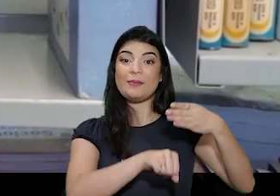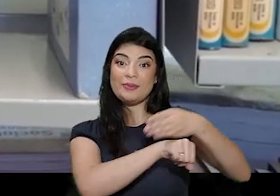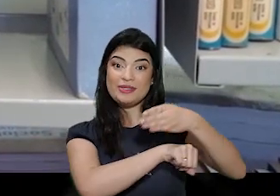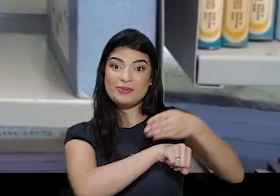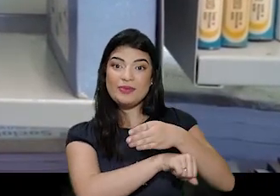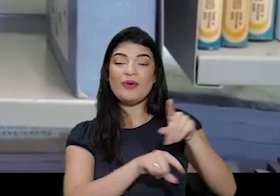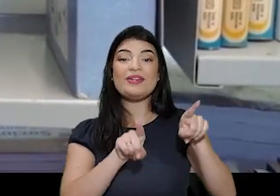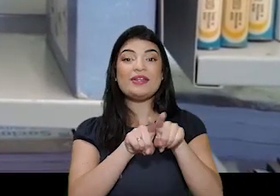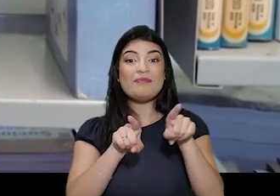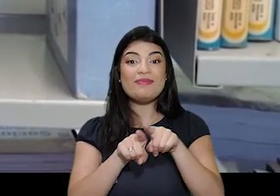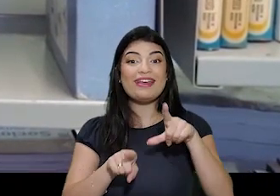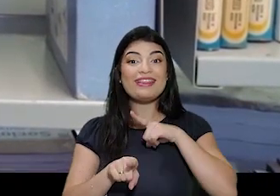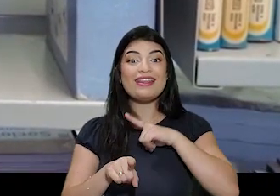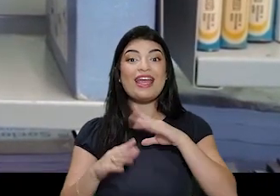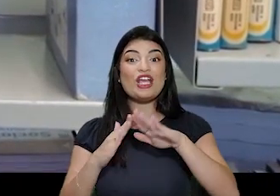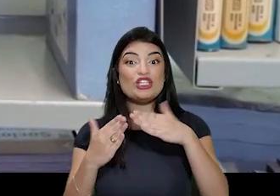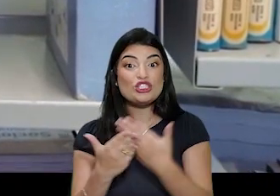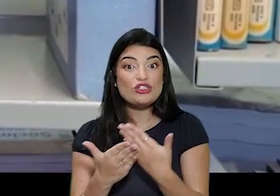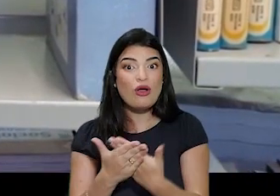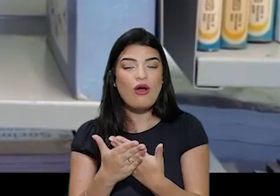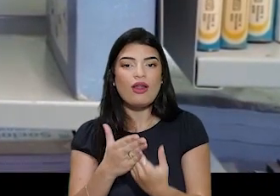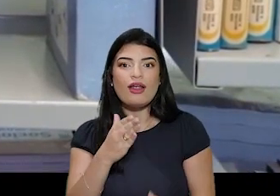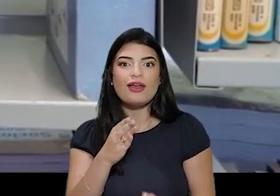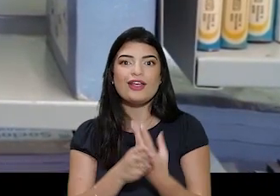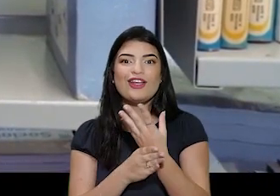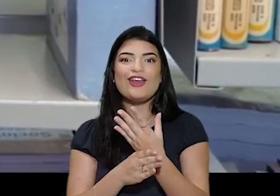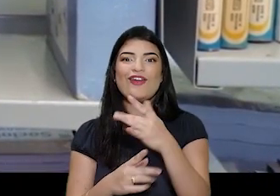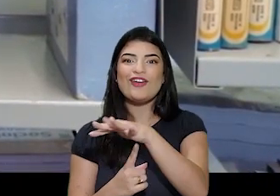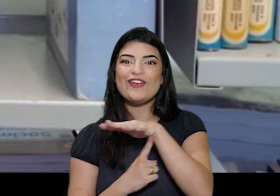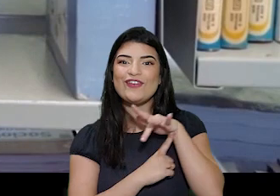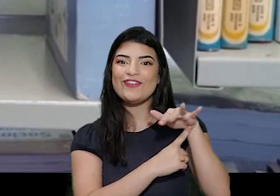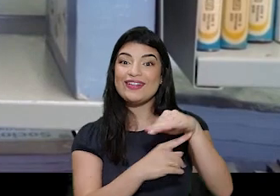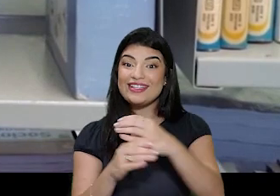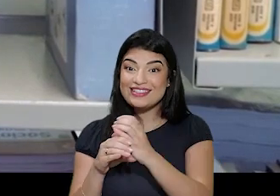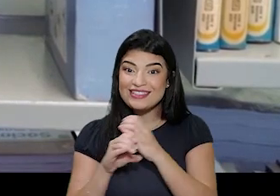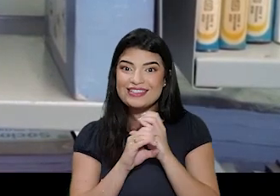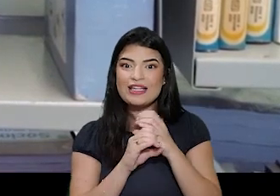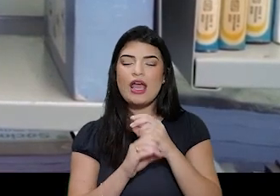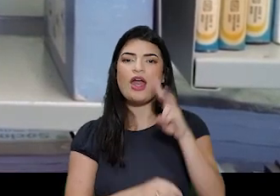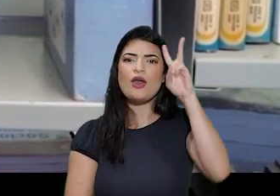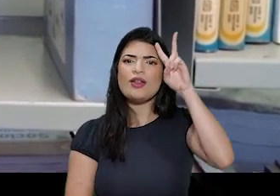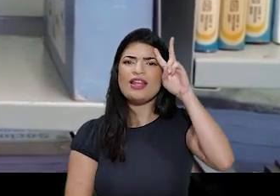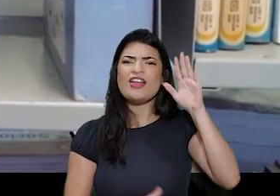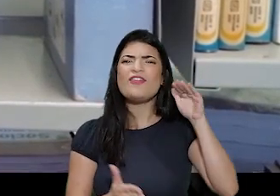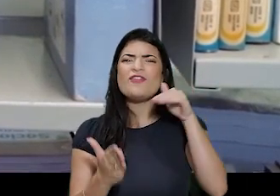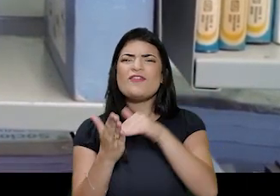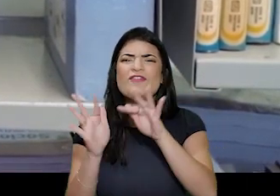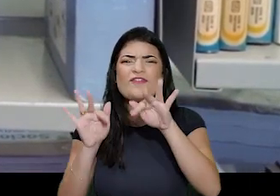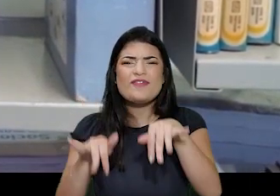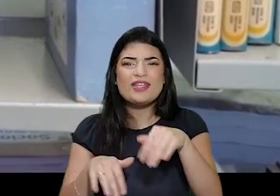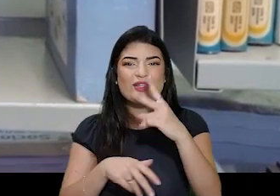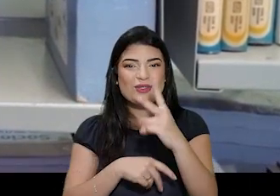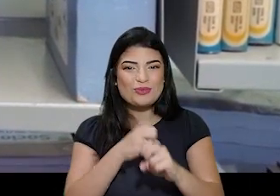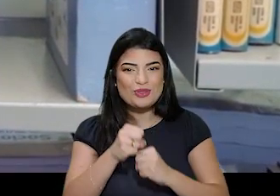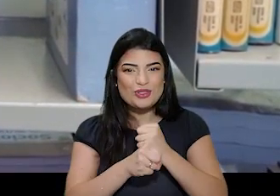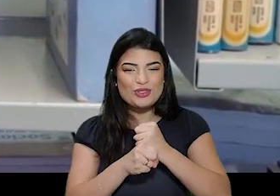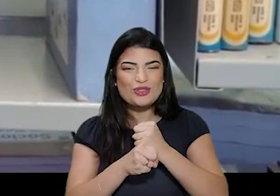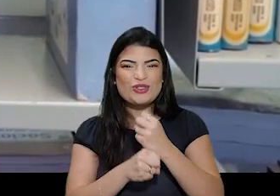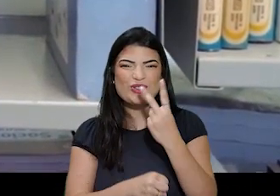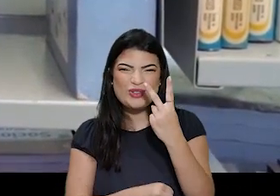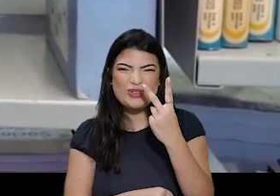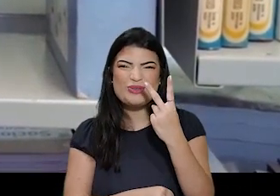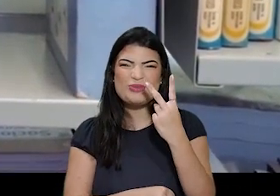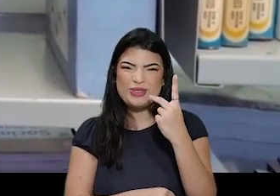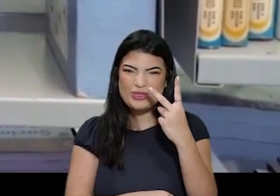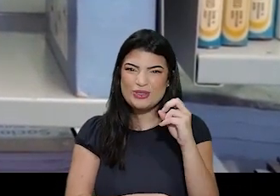a própria Feira de Ciências da escola. Eu me lembro que no ano de 2018 tivemos uma Feira de Ciências aqui,